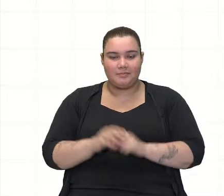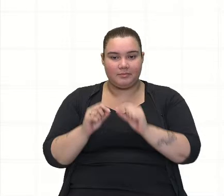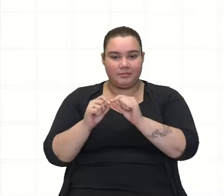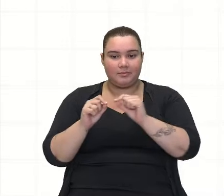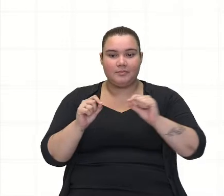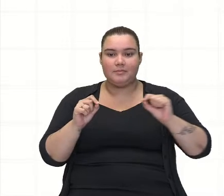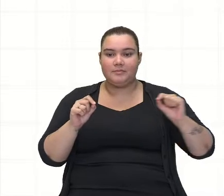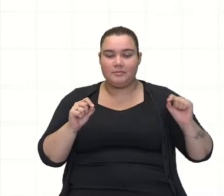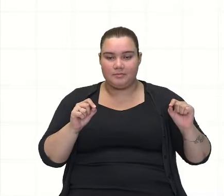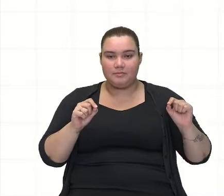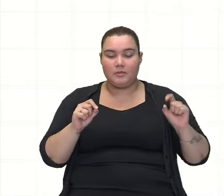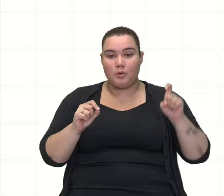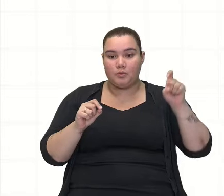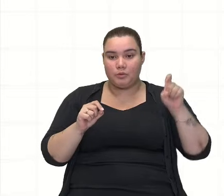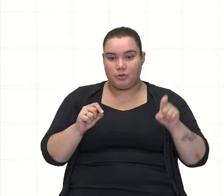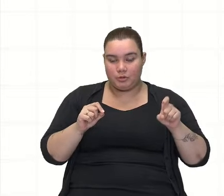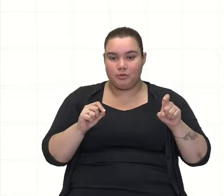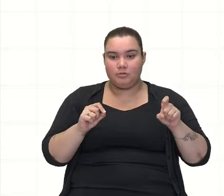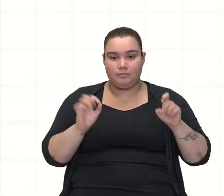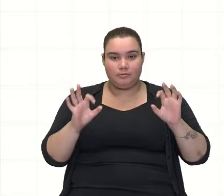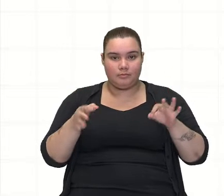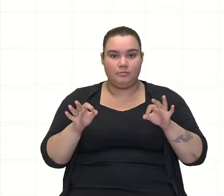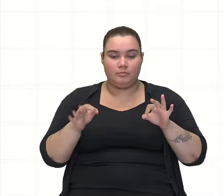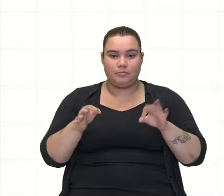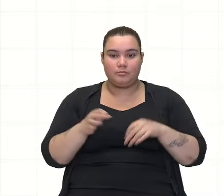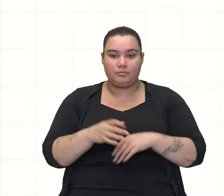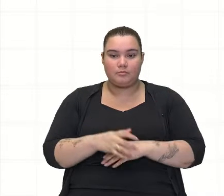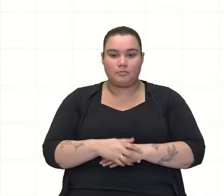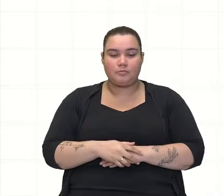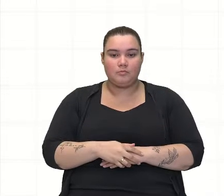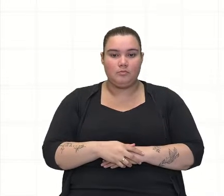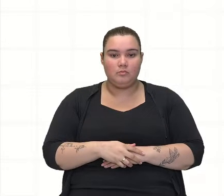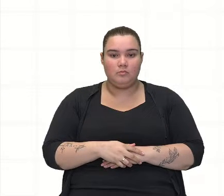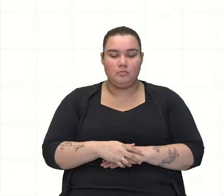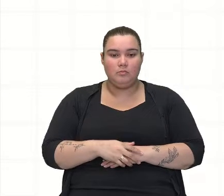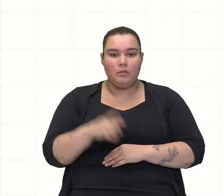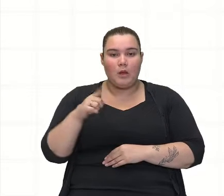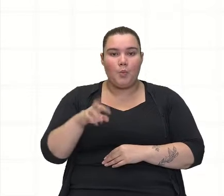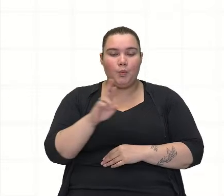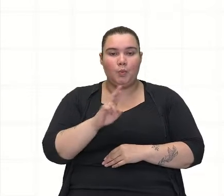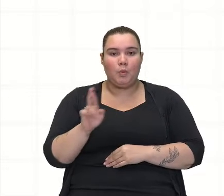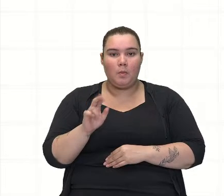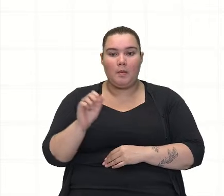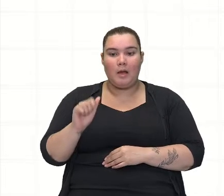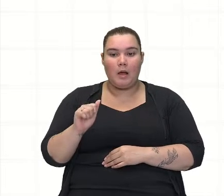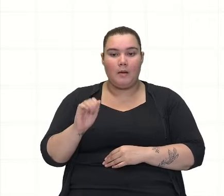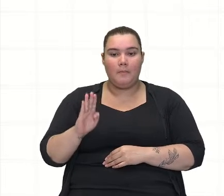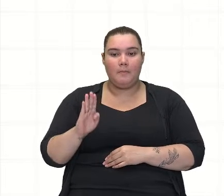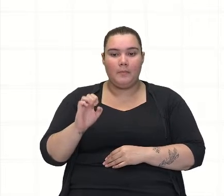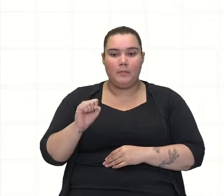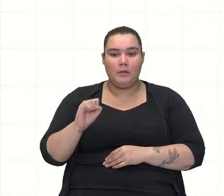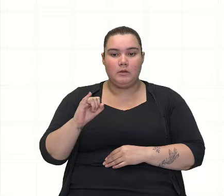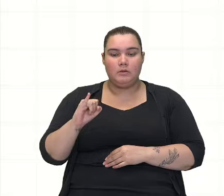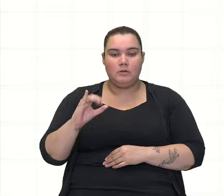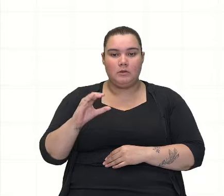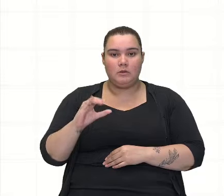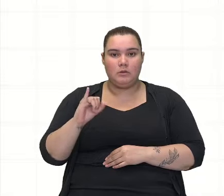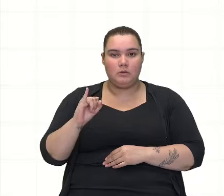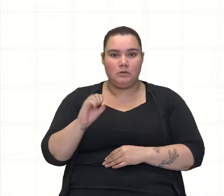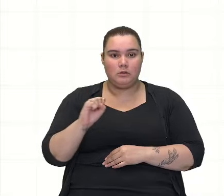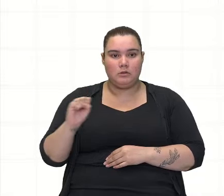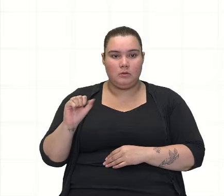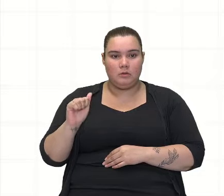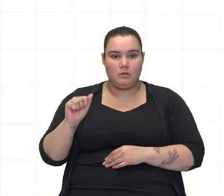é o eixo X, tá? O eixo das abscissas, né? E um ponto,